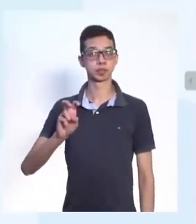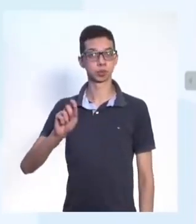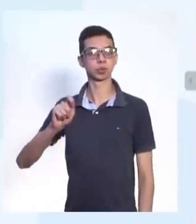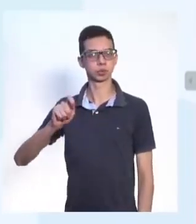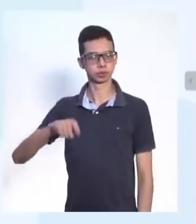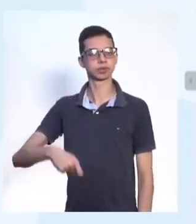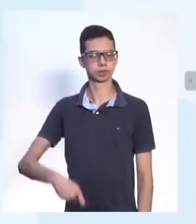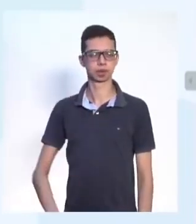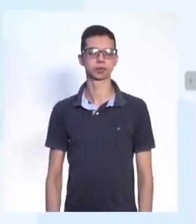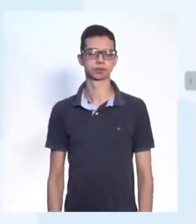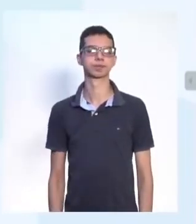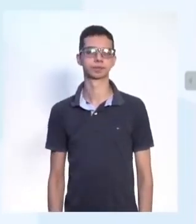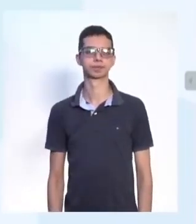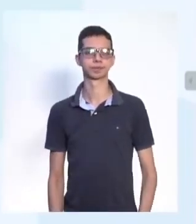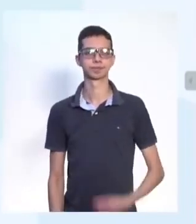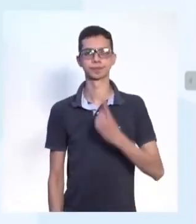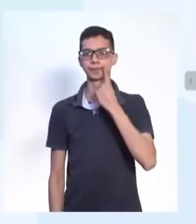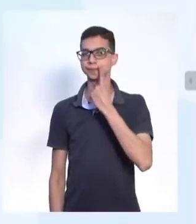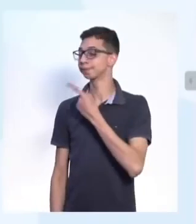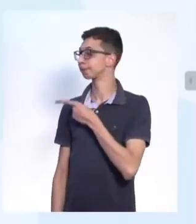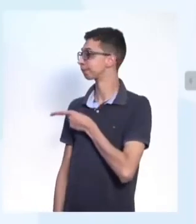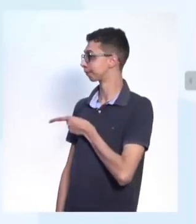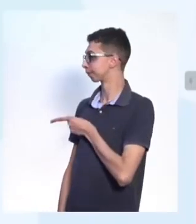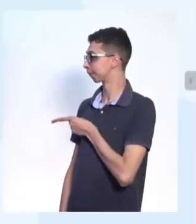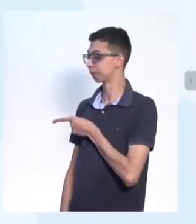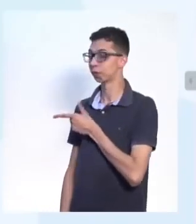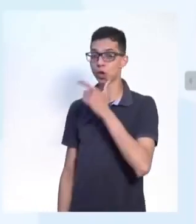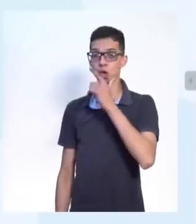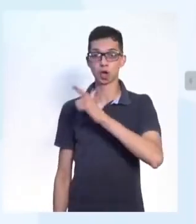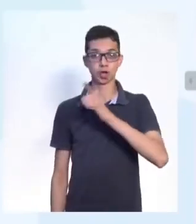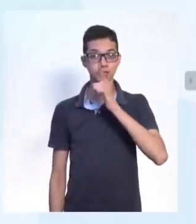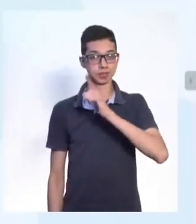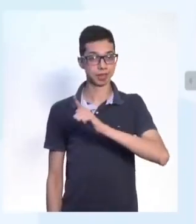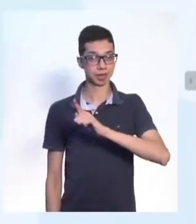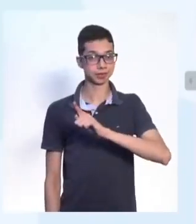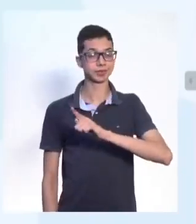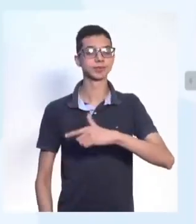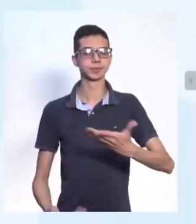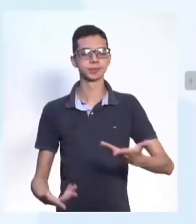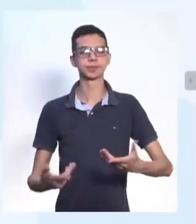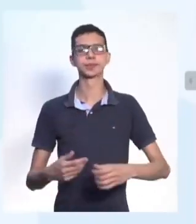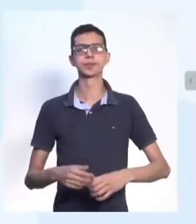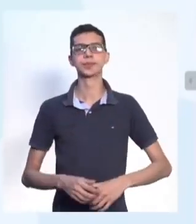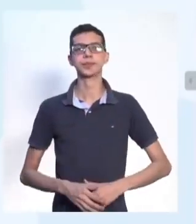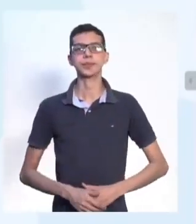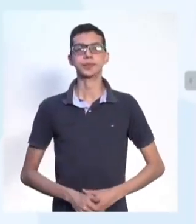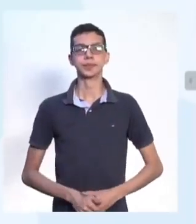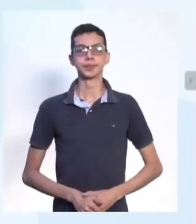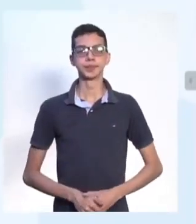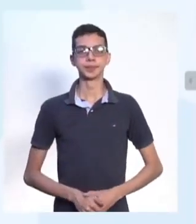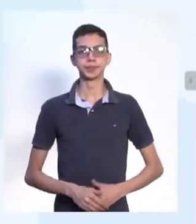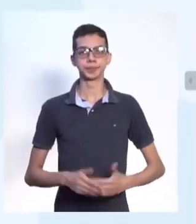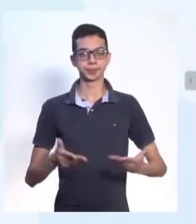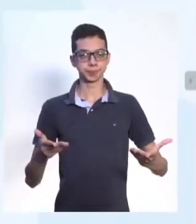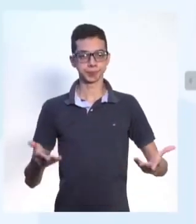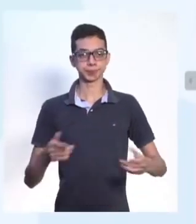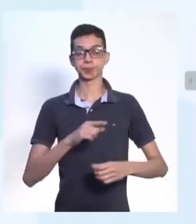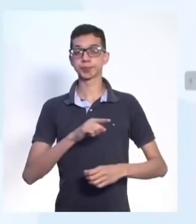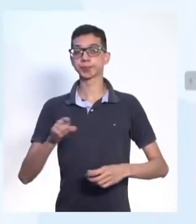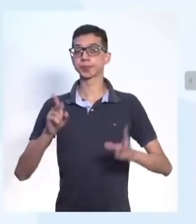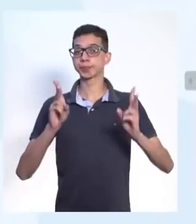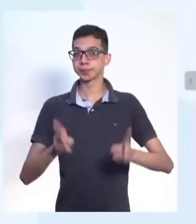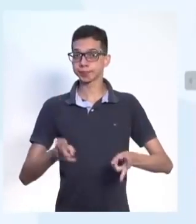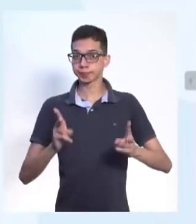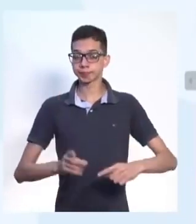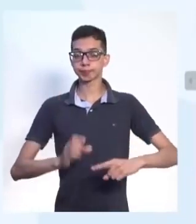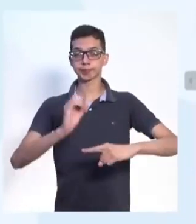0,625. É uma forma ali que eu posso fazer essa representação. Ou seja, qualquer fração